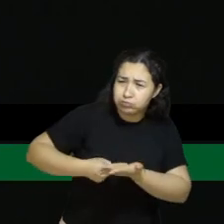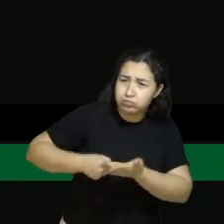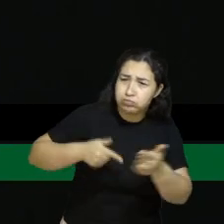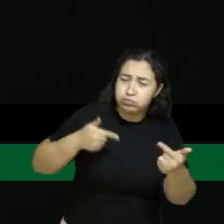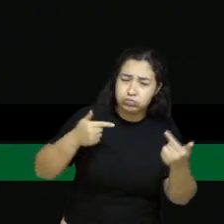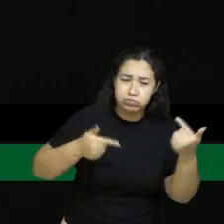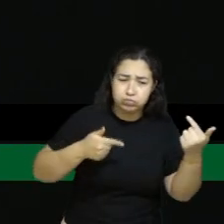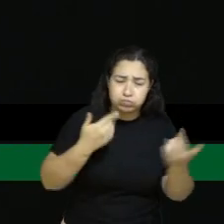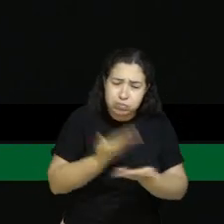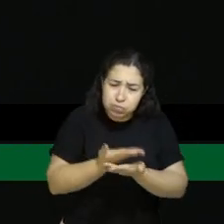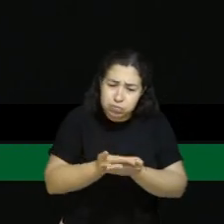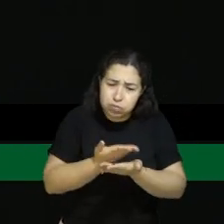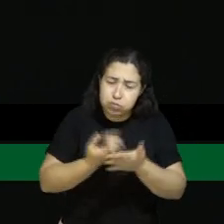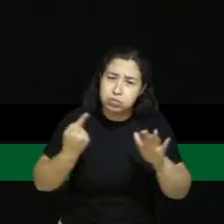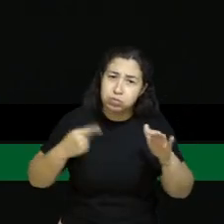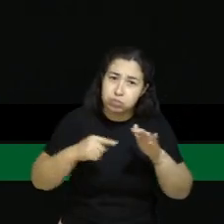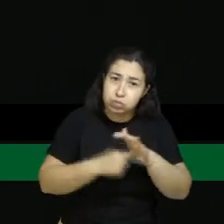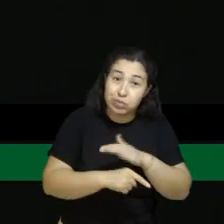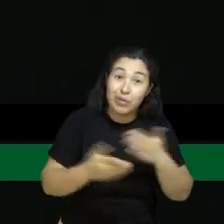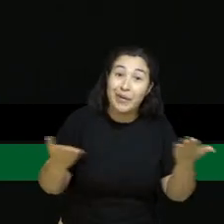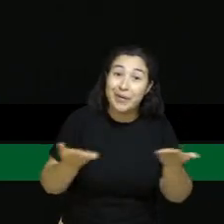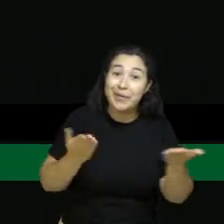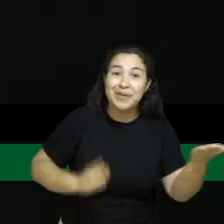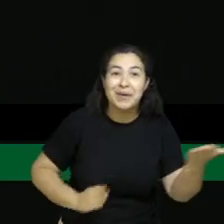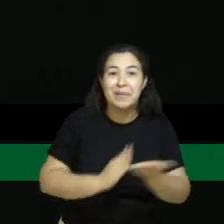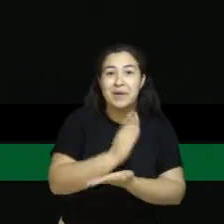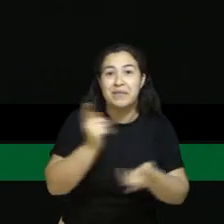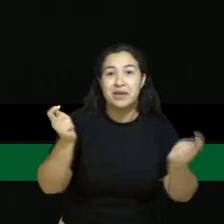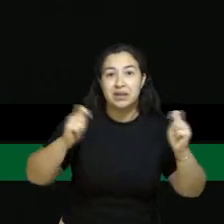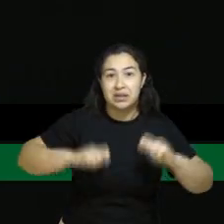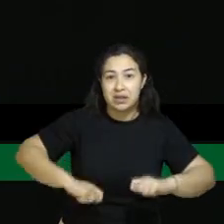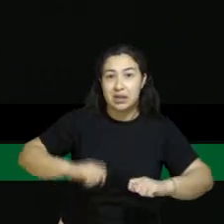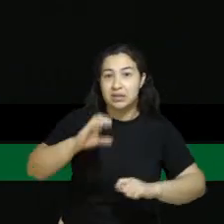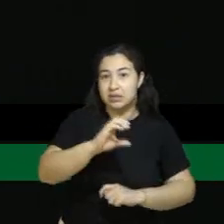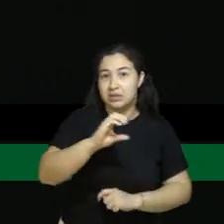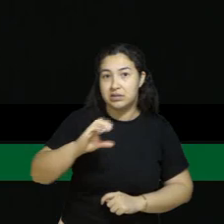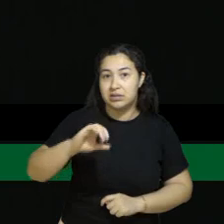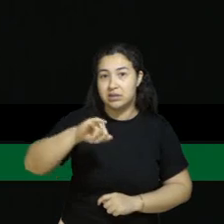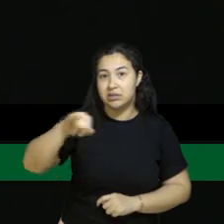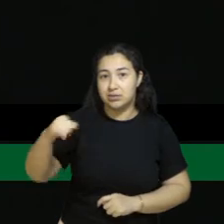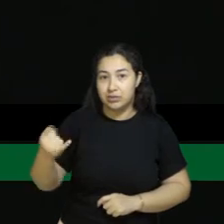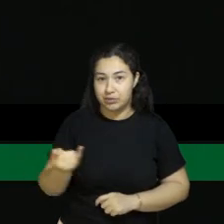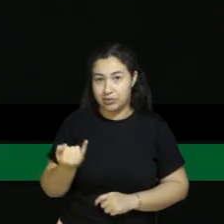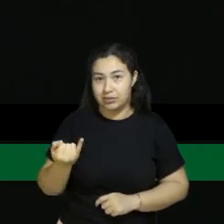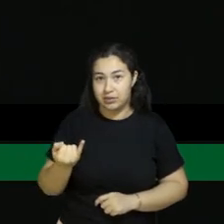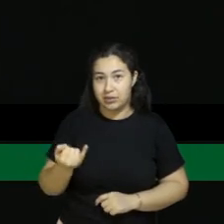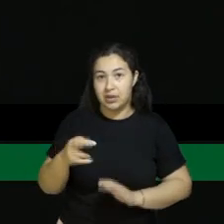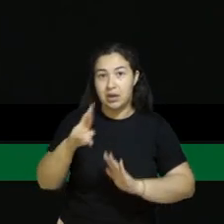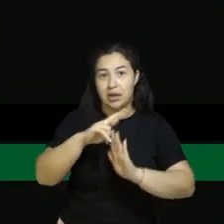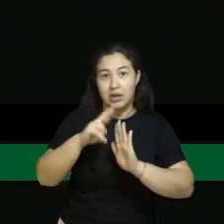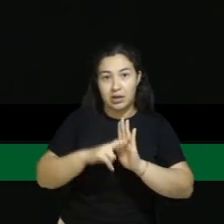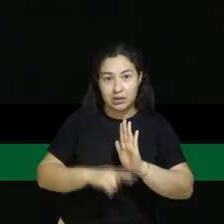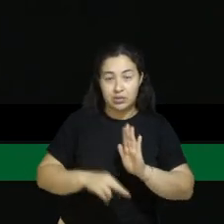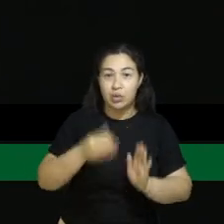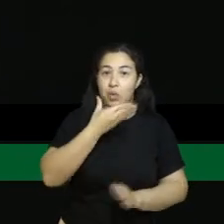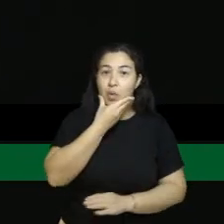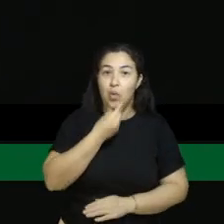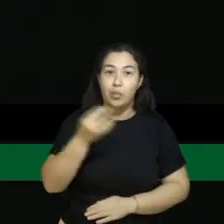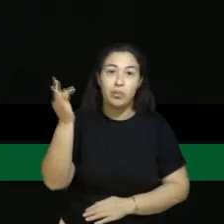hoje nós tivemos a aprovação final na CCJ, com um brilhante relatório do deputado Fabiano da